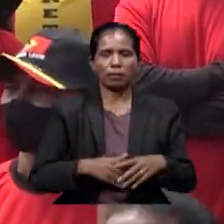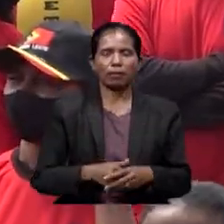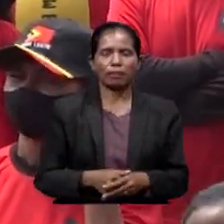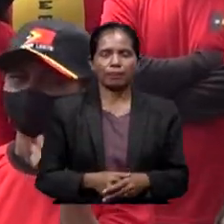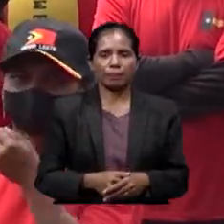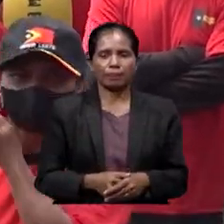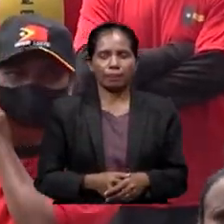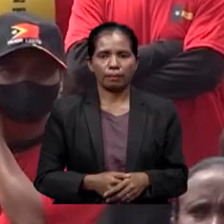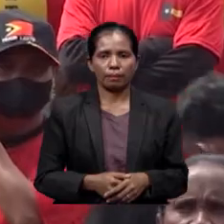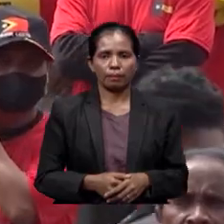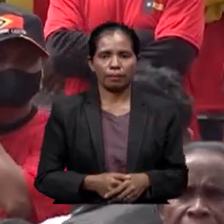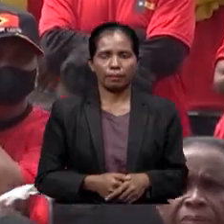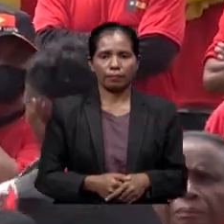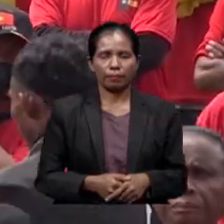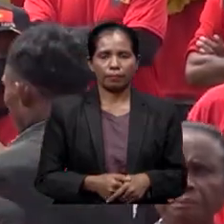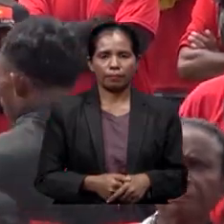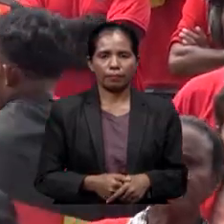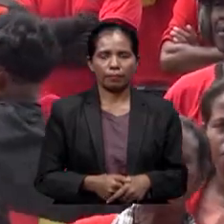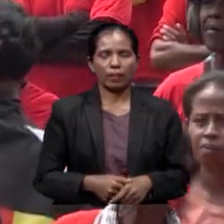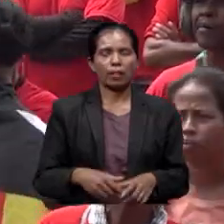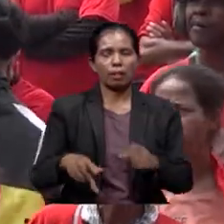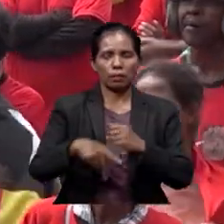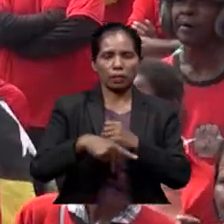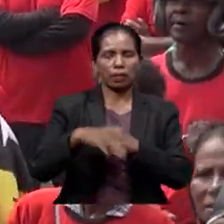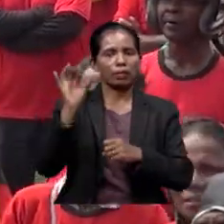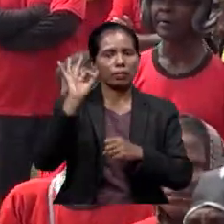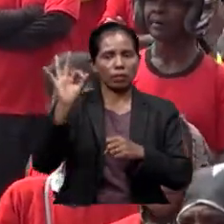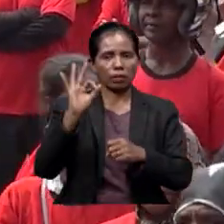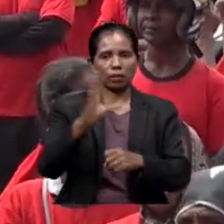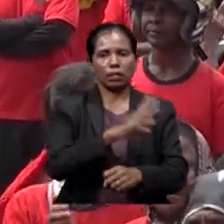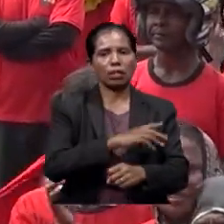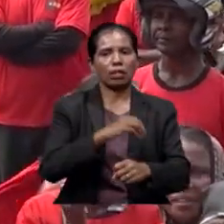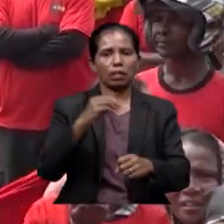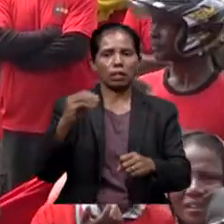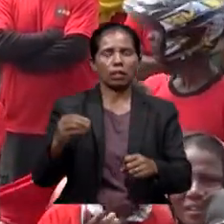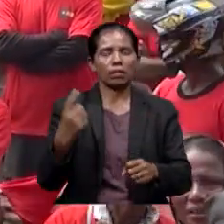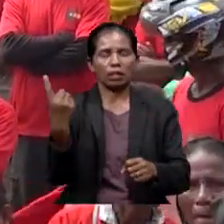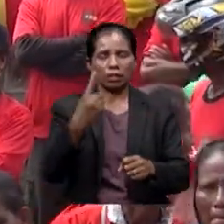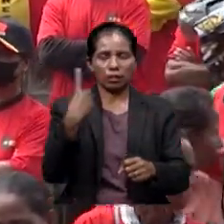kunuang. Fretilin ne, basa karikana, harga mati.